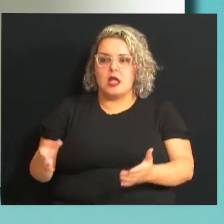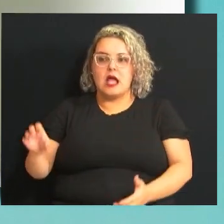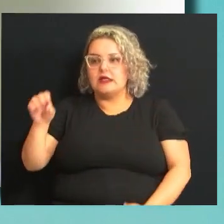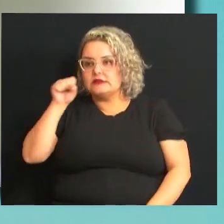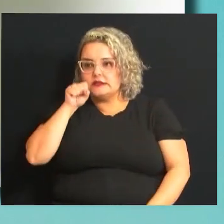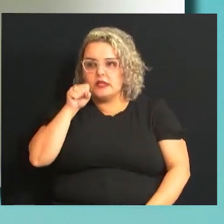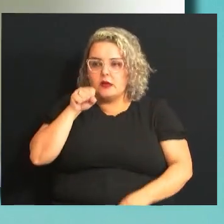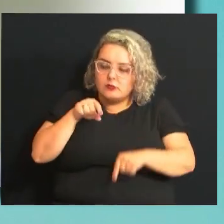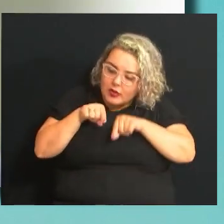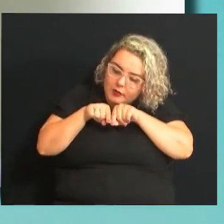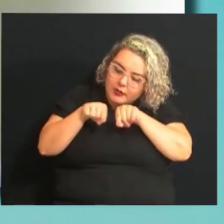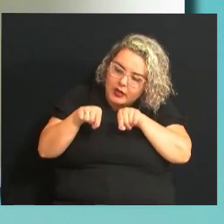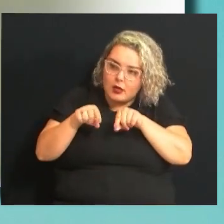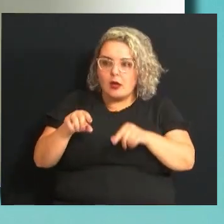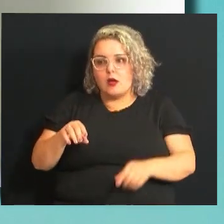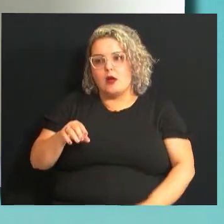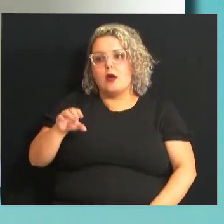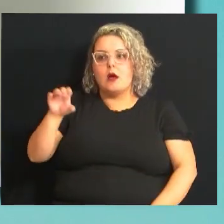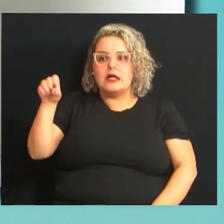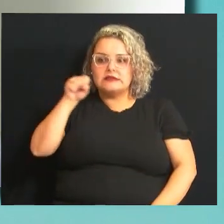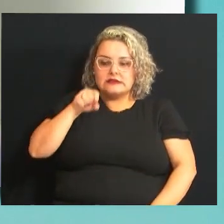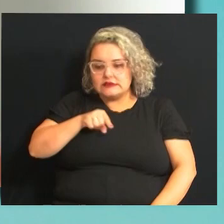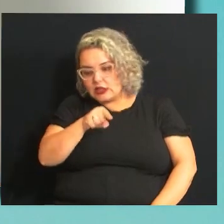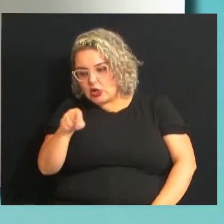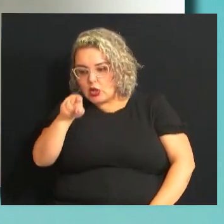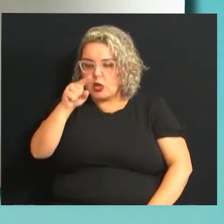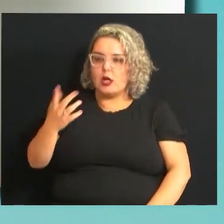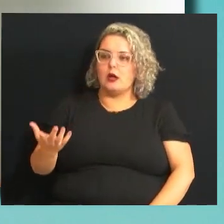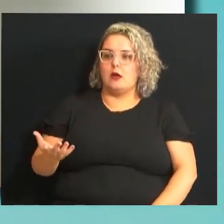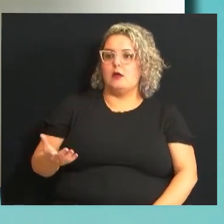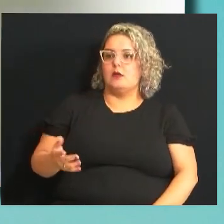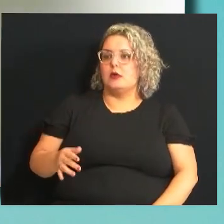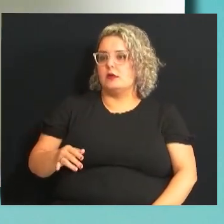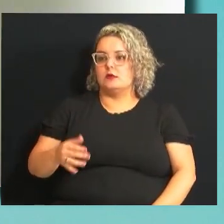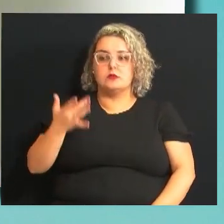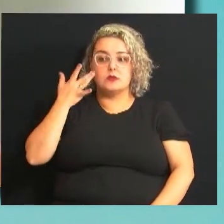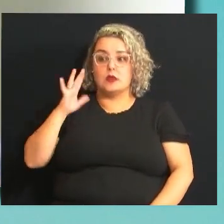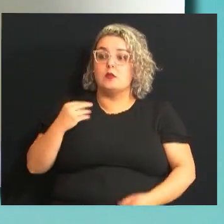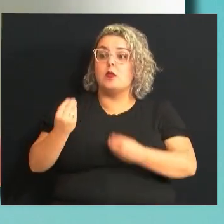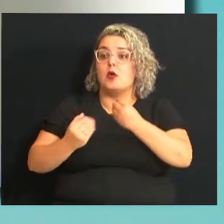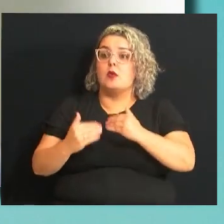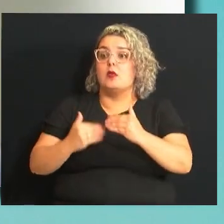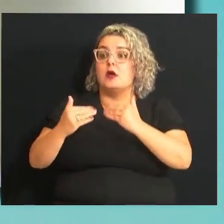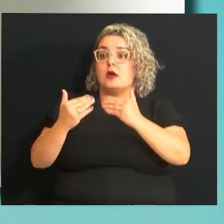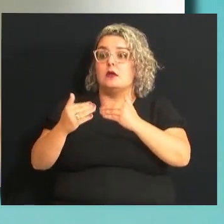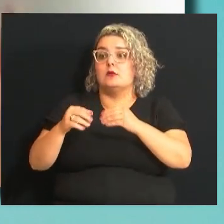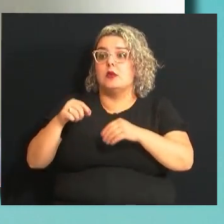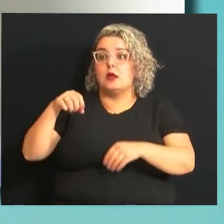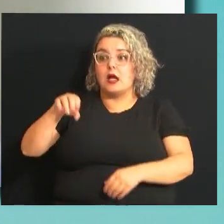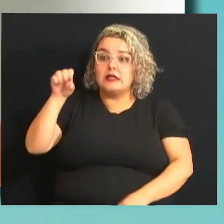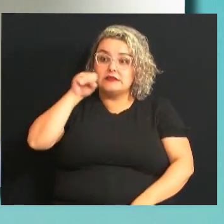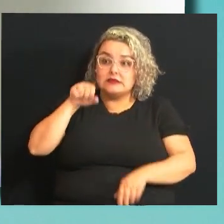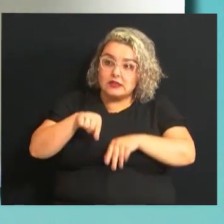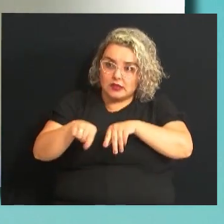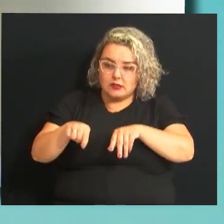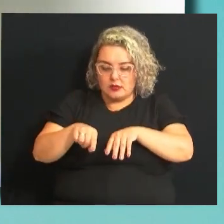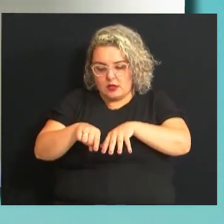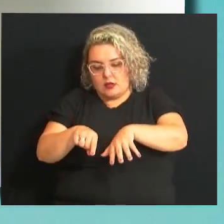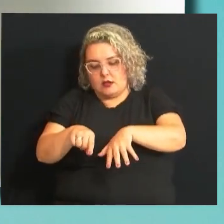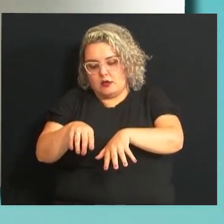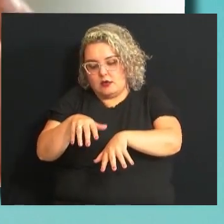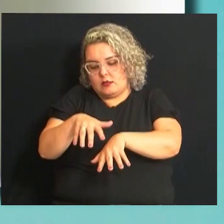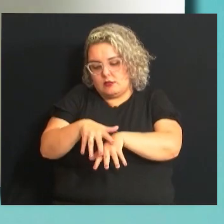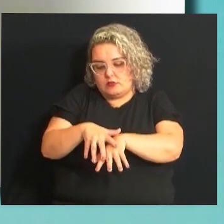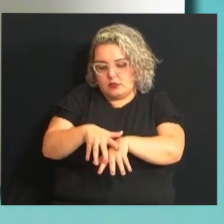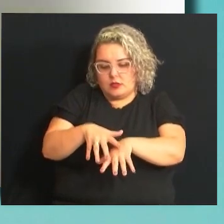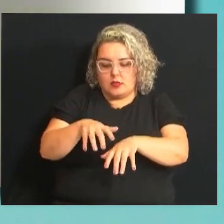na sua formação. E, sei lá, uma cenoura com duas perninhas, uma cenoura torta. Muitas vezes as pessoas não sabem, mas a cenoura, por exemplo,